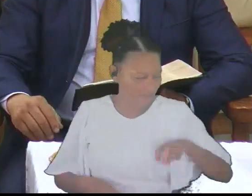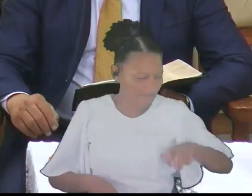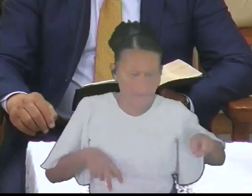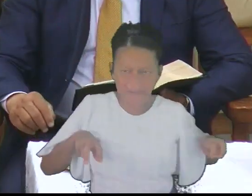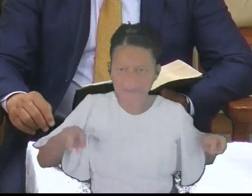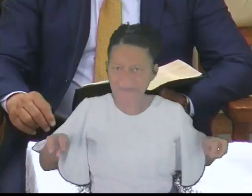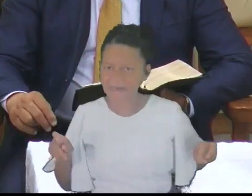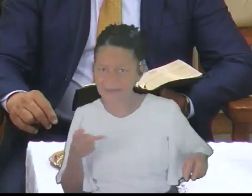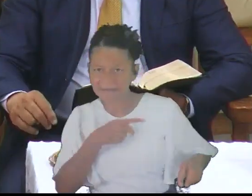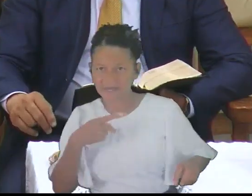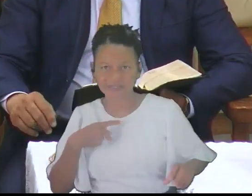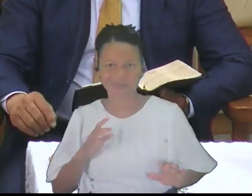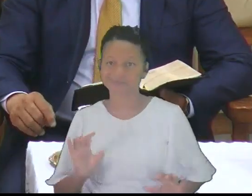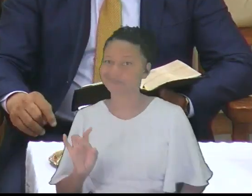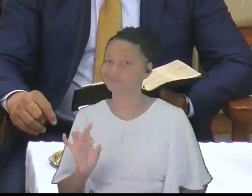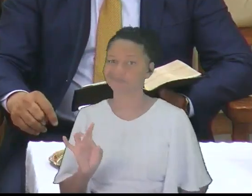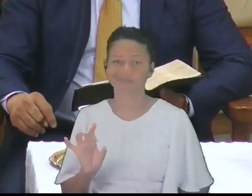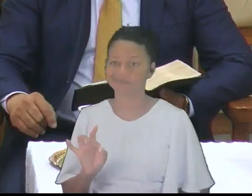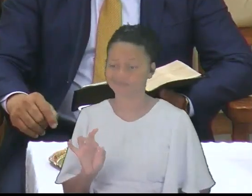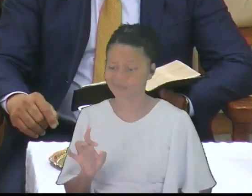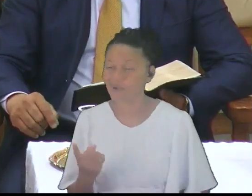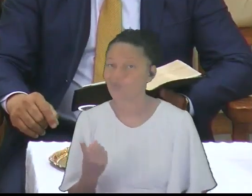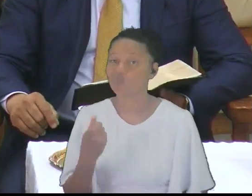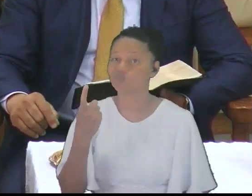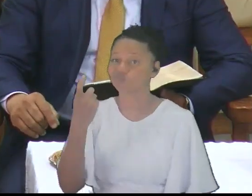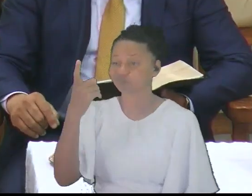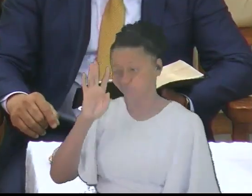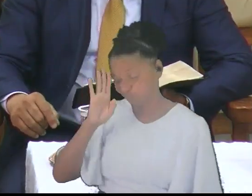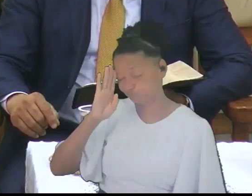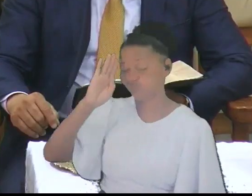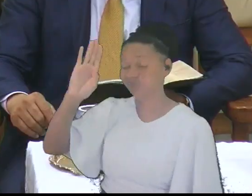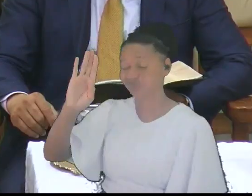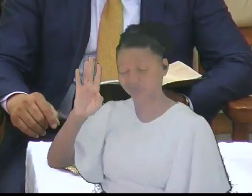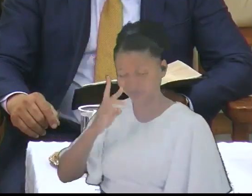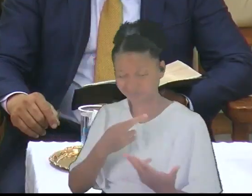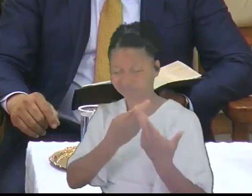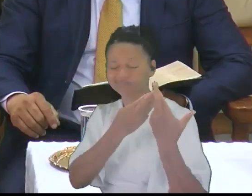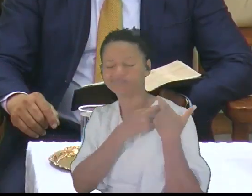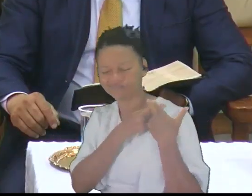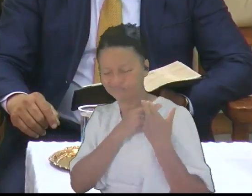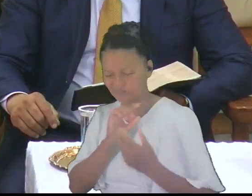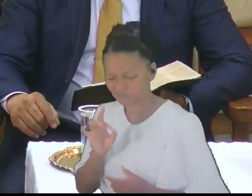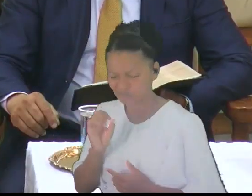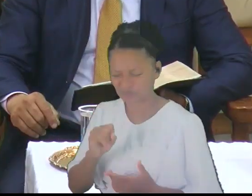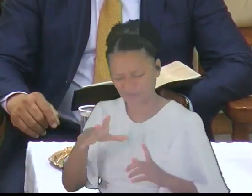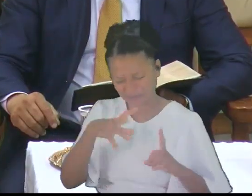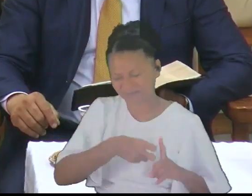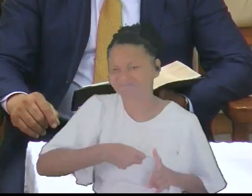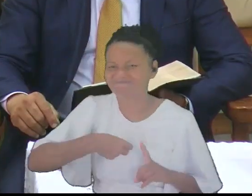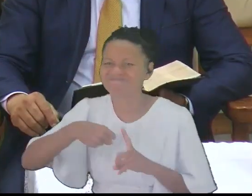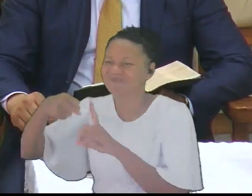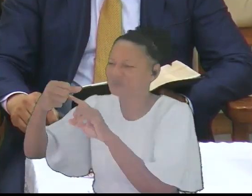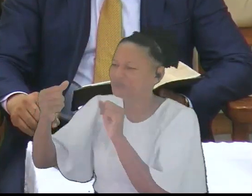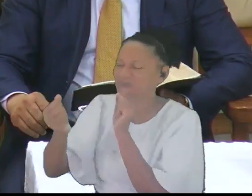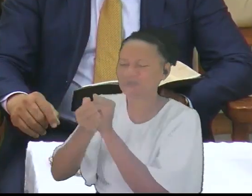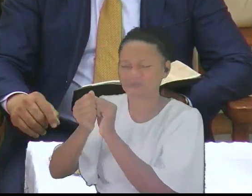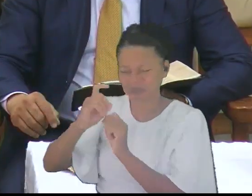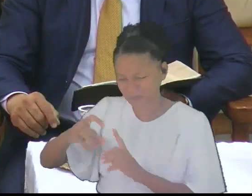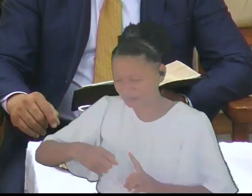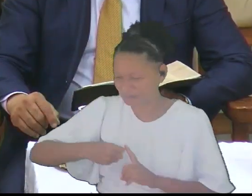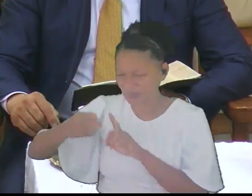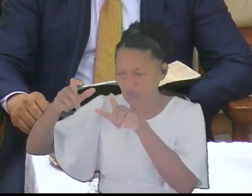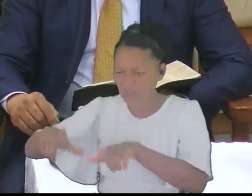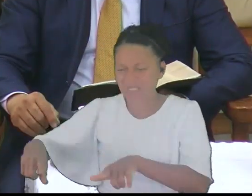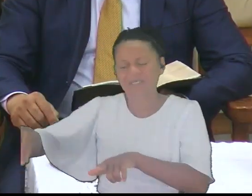pastores. Só tem um sumo sacerdote que pode nos levar para Deus. Pode nos arrastar para dentro do Santo